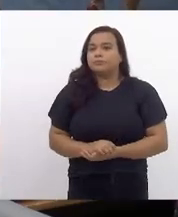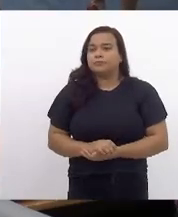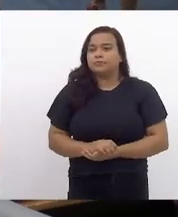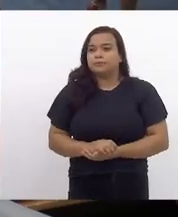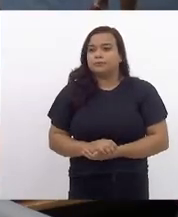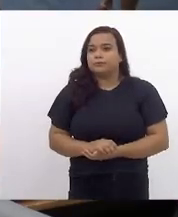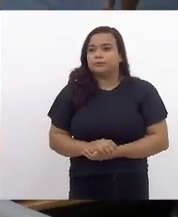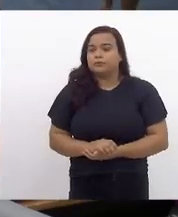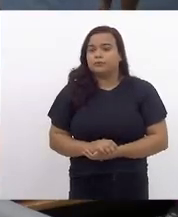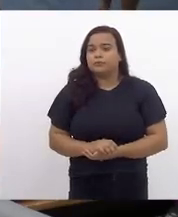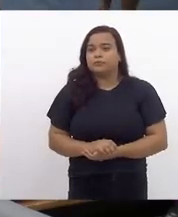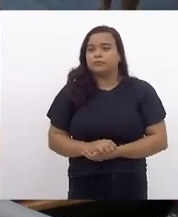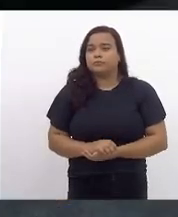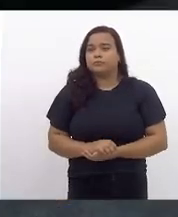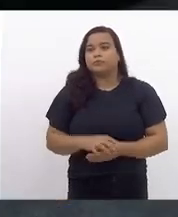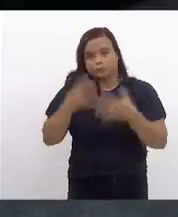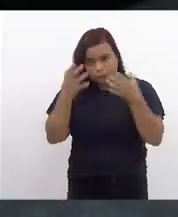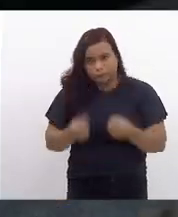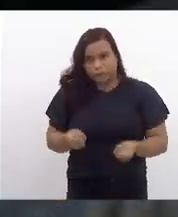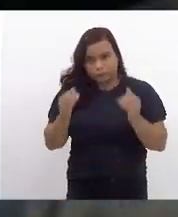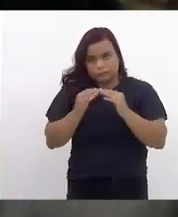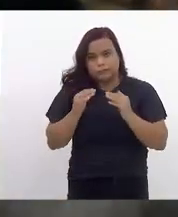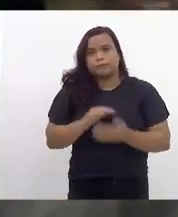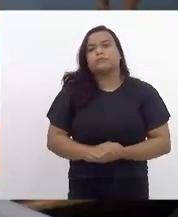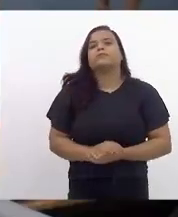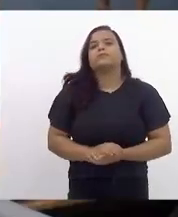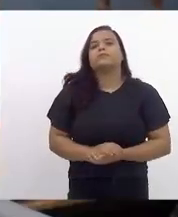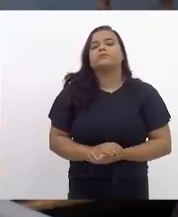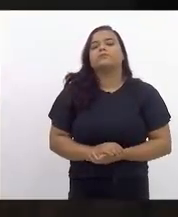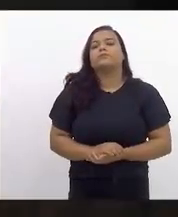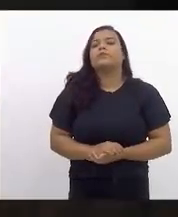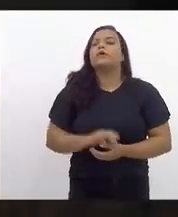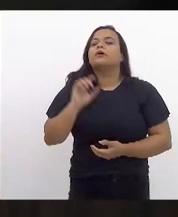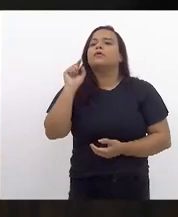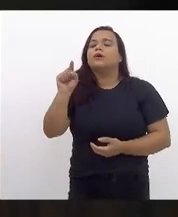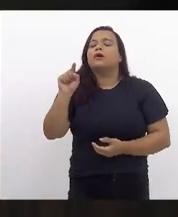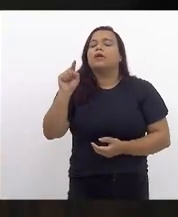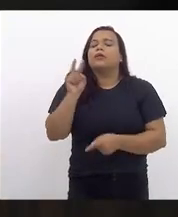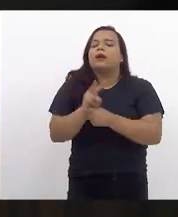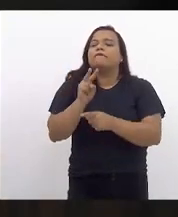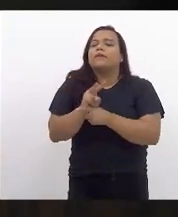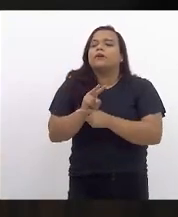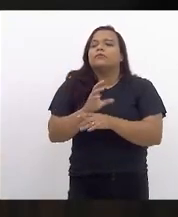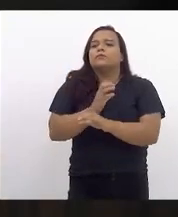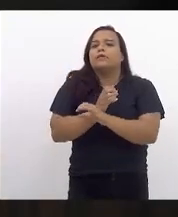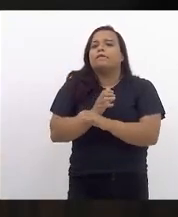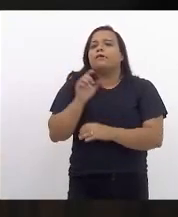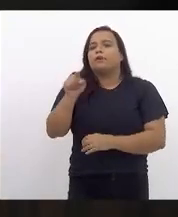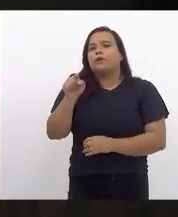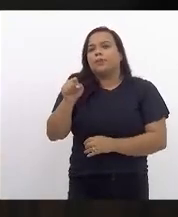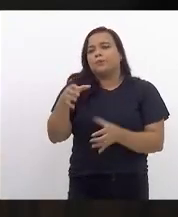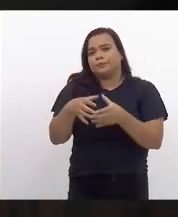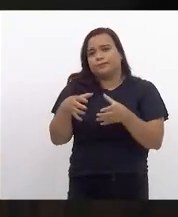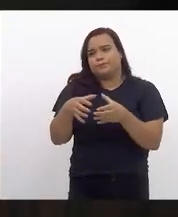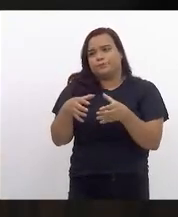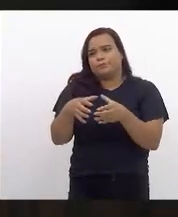Vai ter declaração de voto. Parecer favorável. Pela Comissão de Defesa Civil, deputado Rosenberg